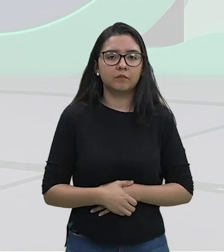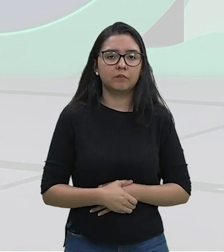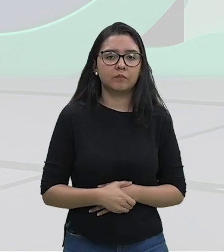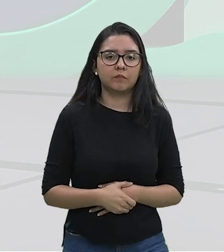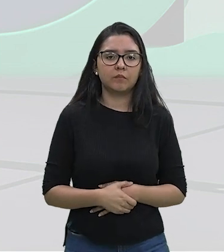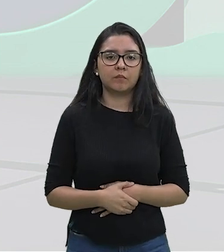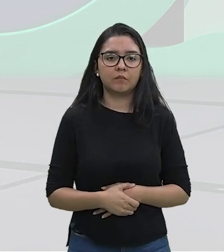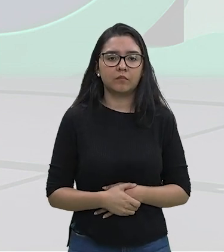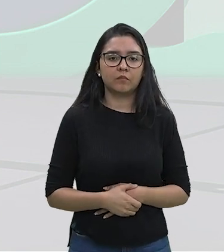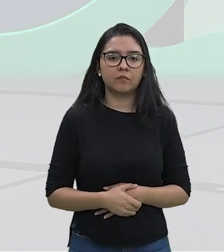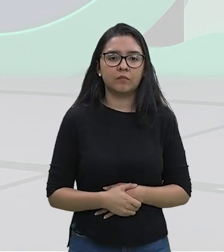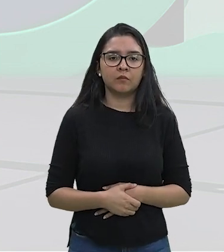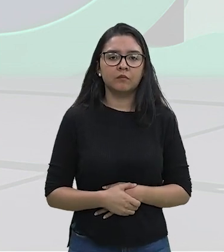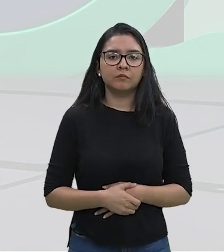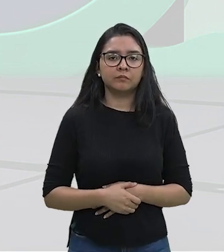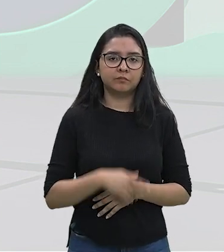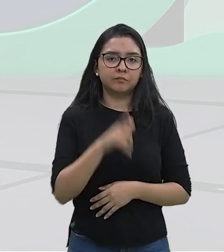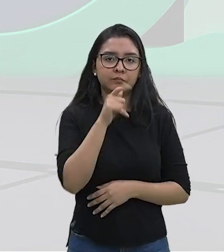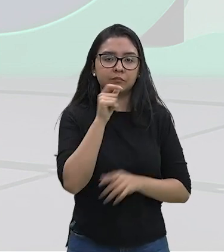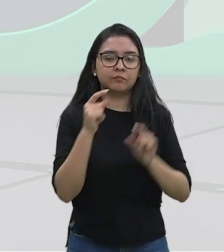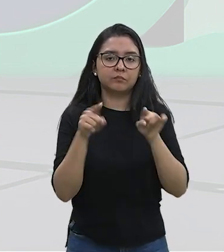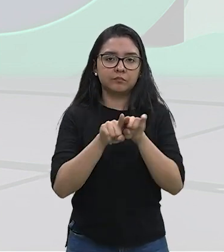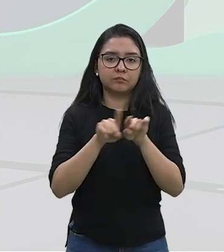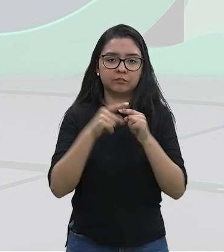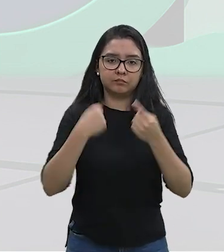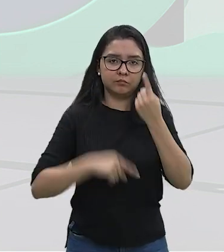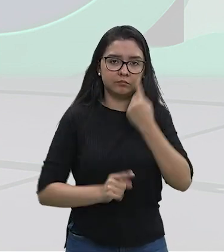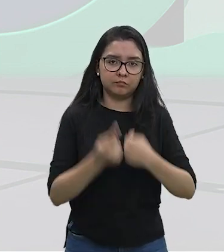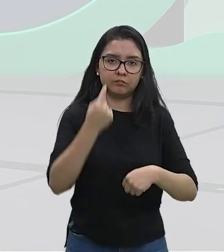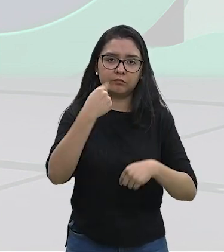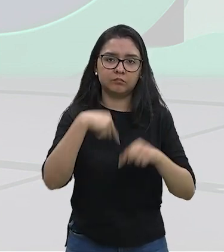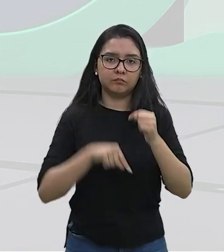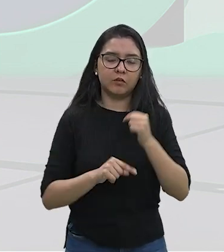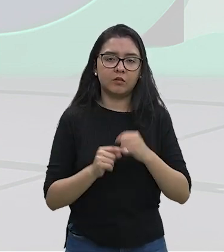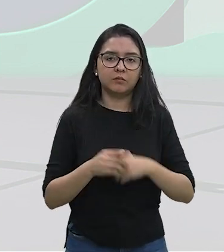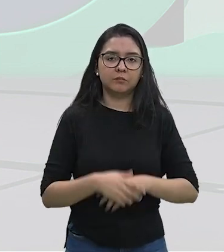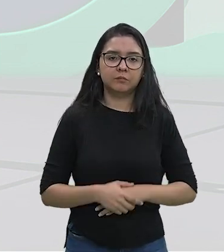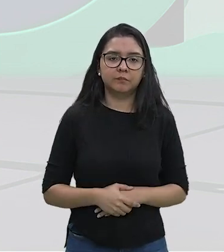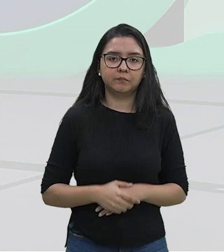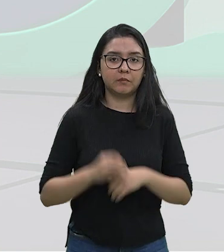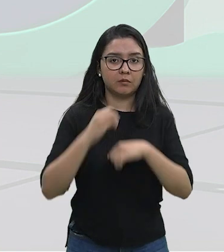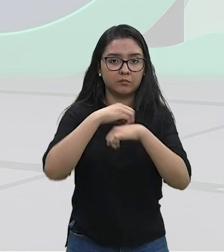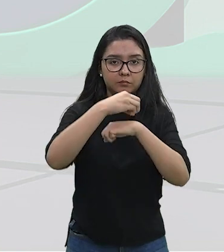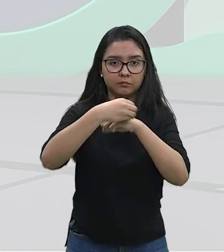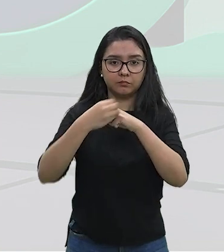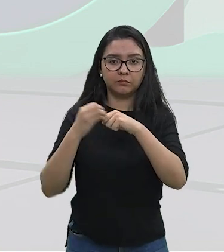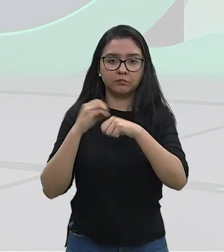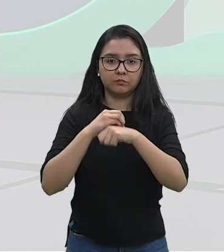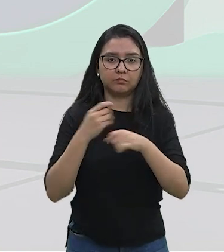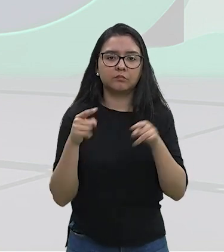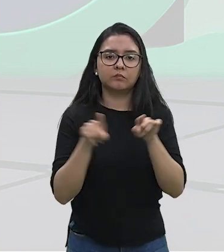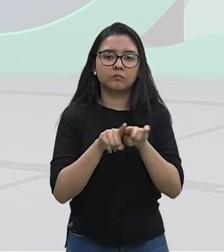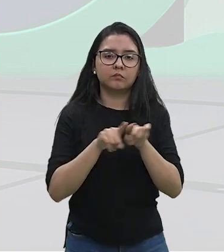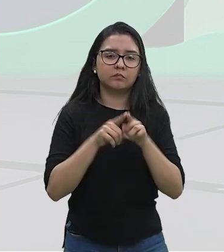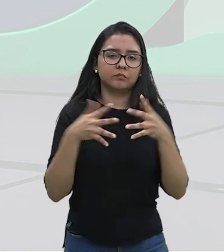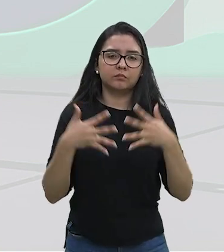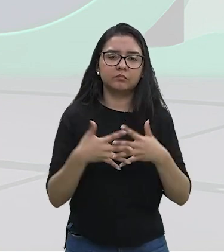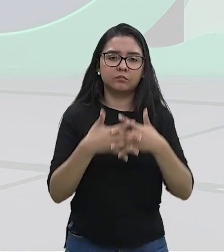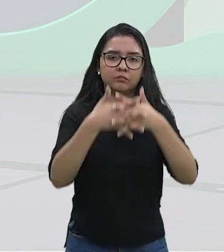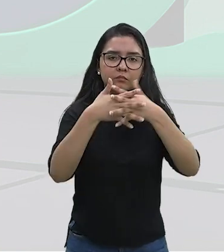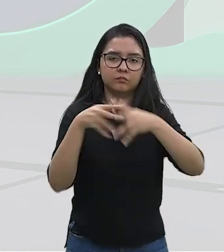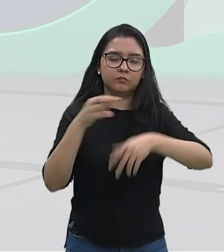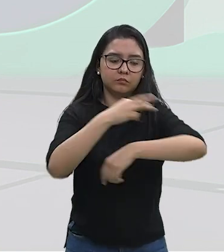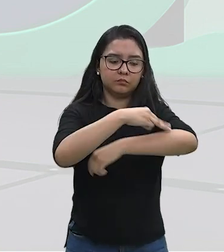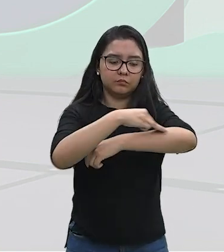plaquetas e o plasma, que é o líquido que transporta todas essas células. Nós temos também o tecido